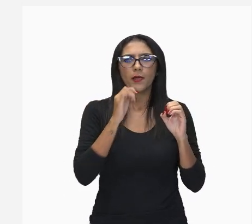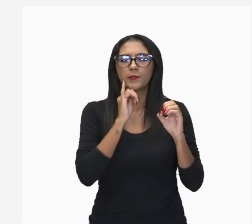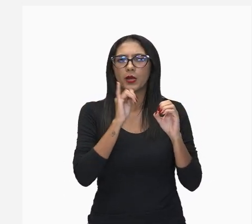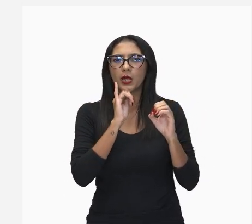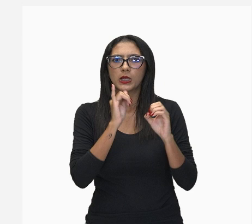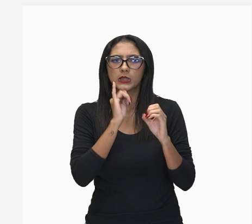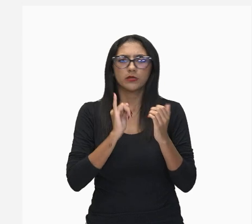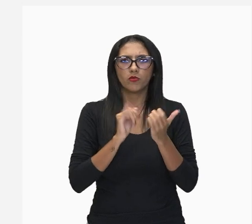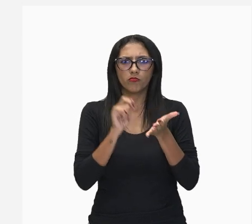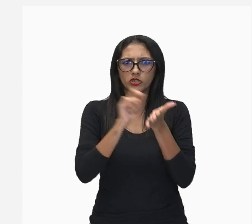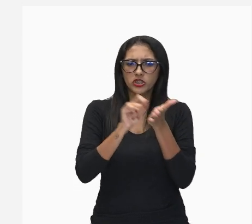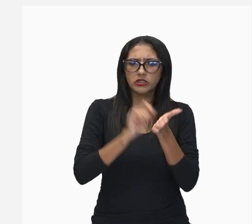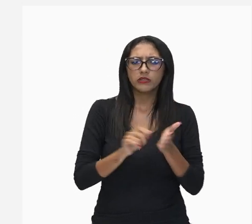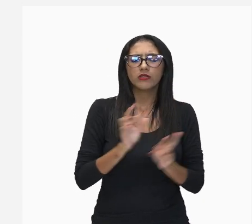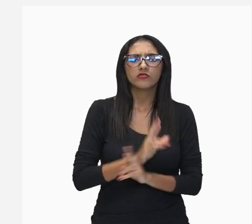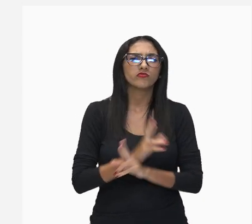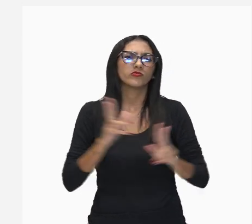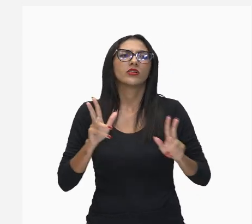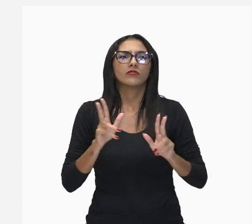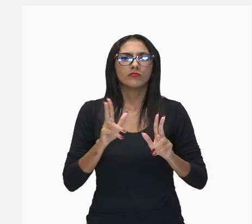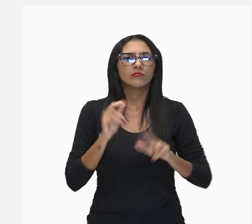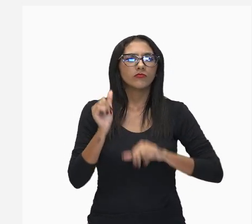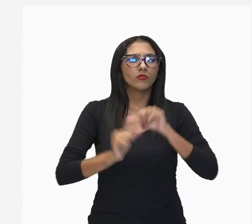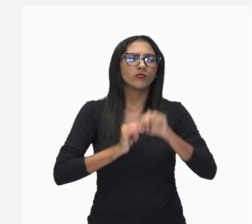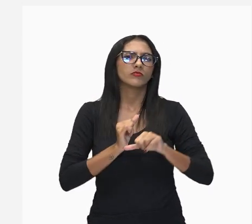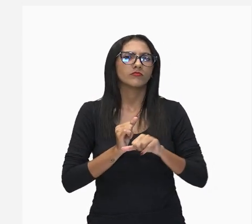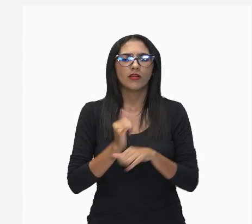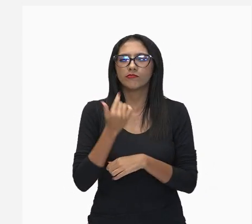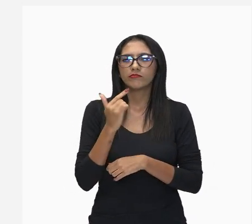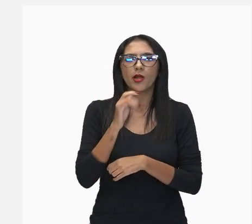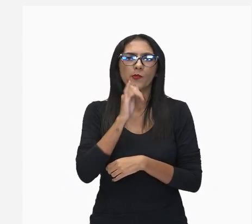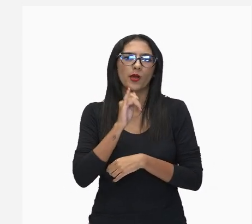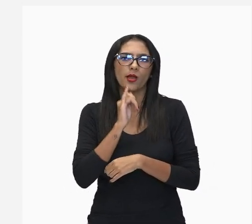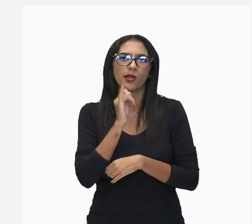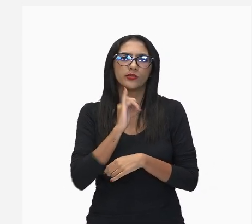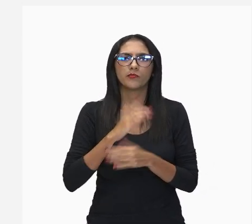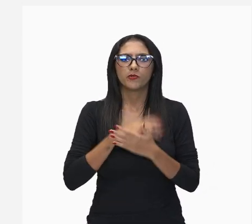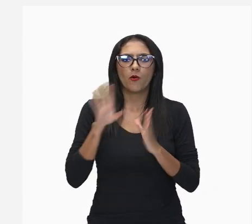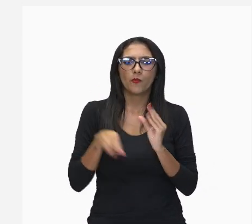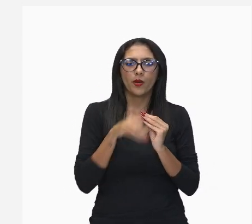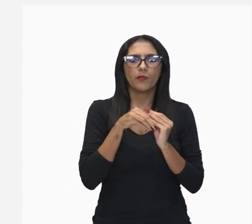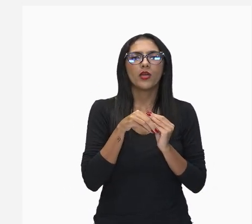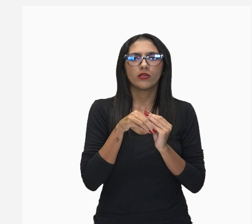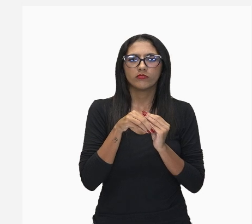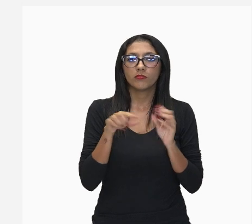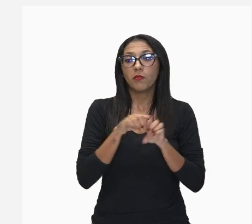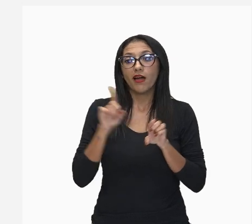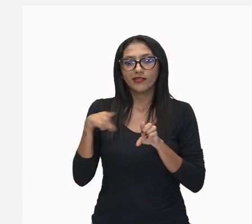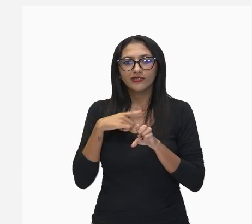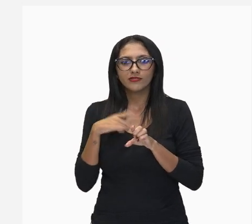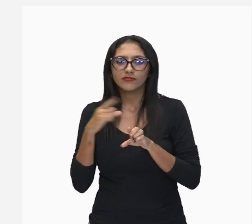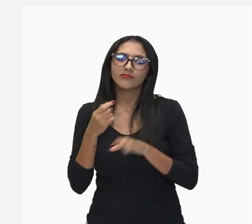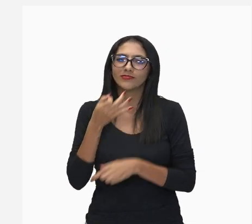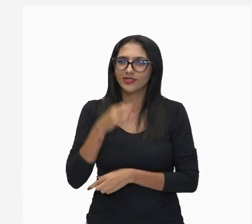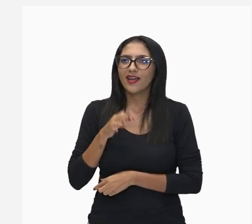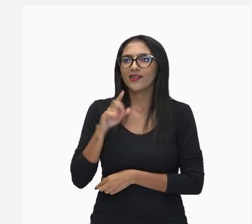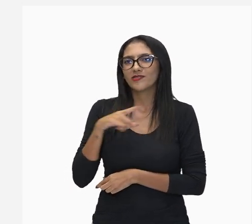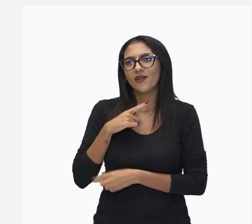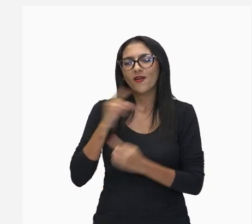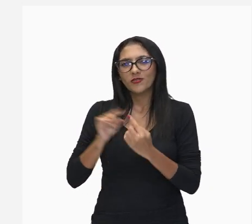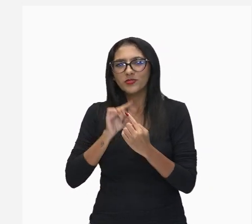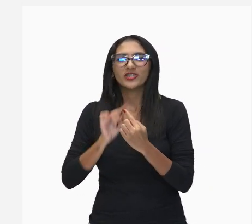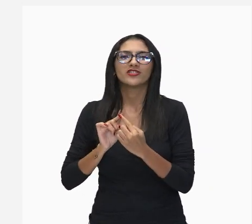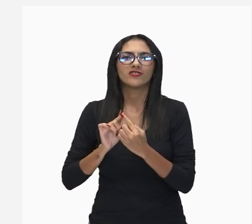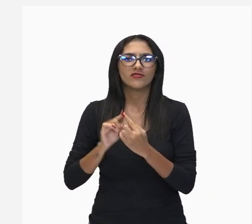na escrita, certo? Que não tem complemento, e isso tem uma intenção também, para indicar de repente que o